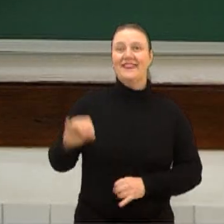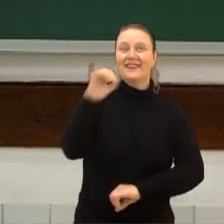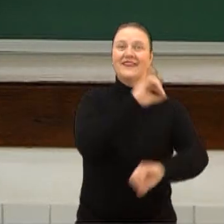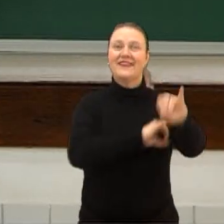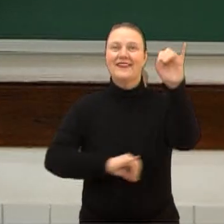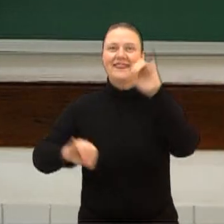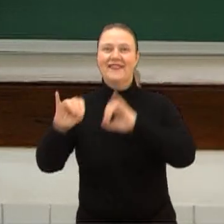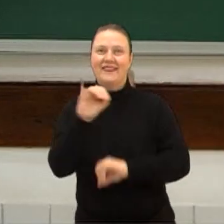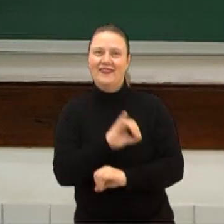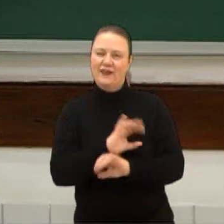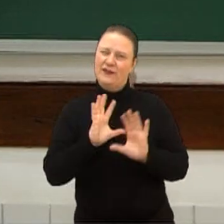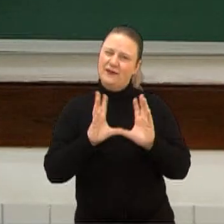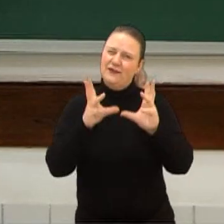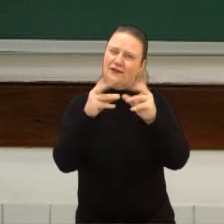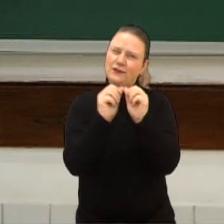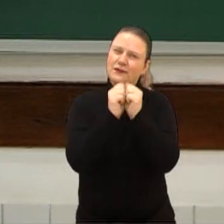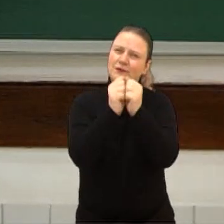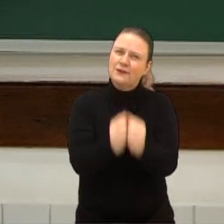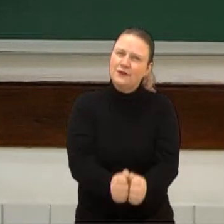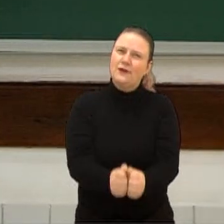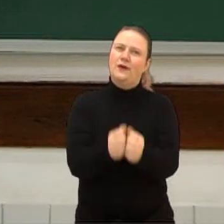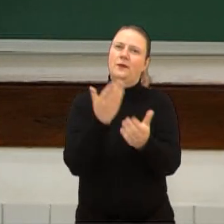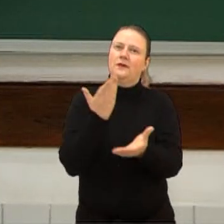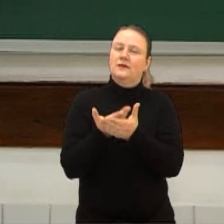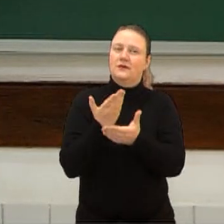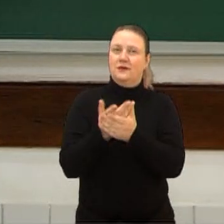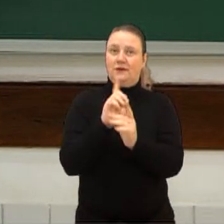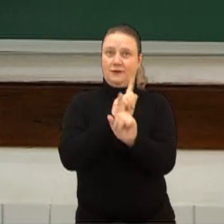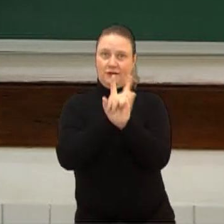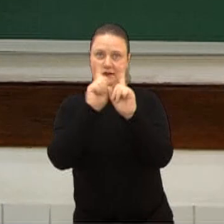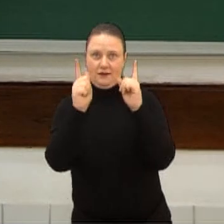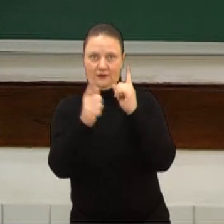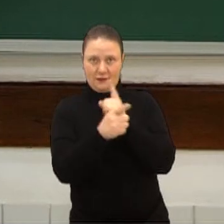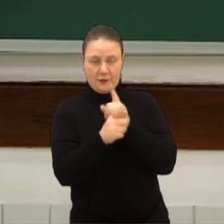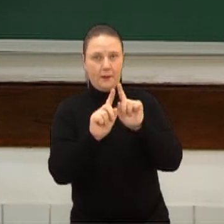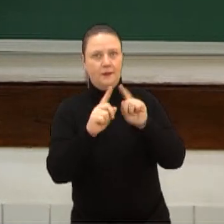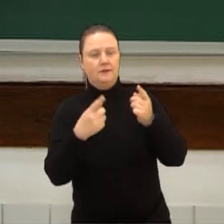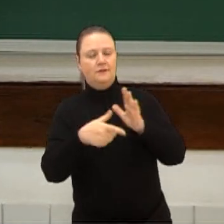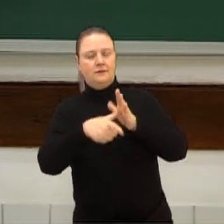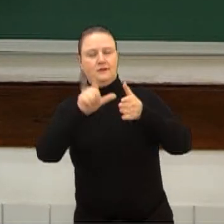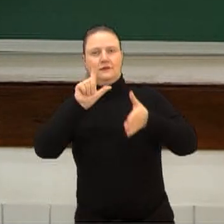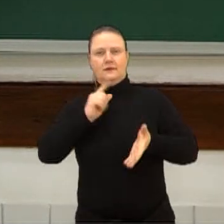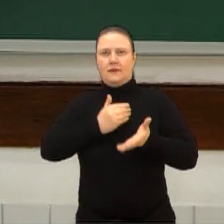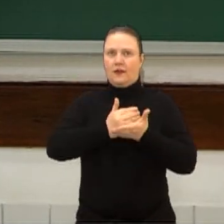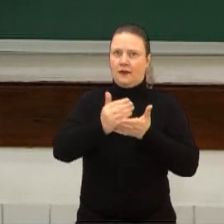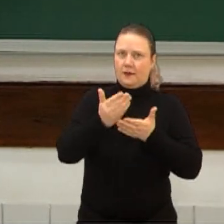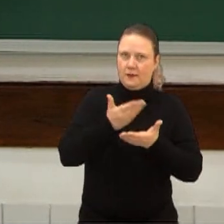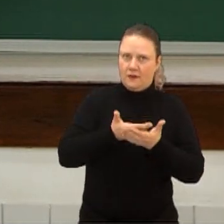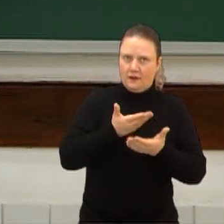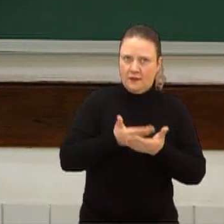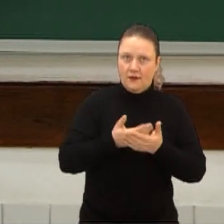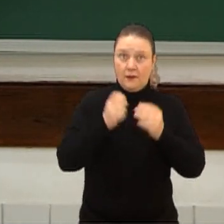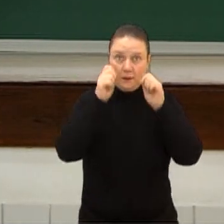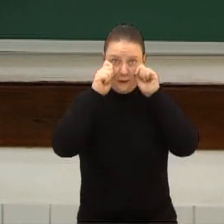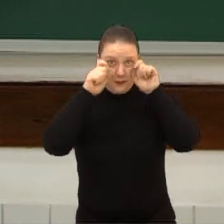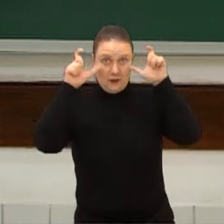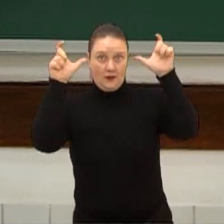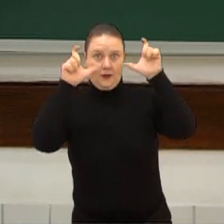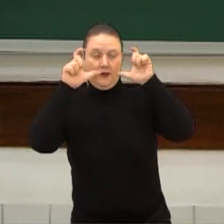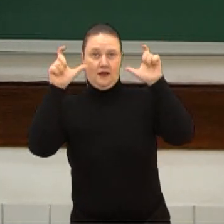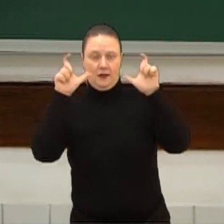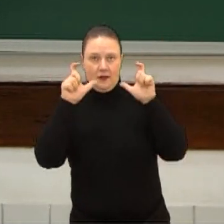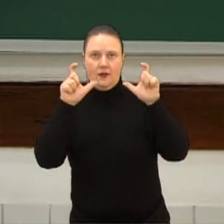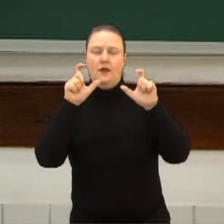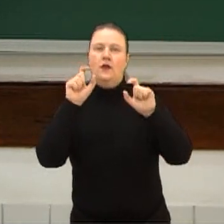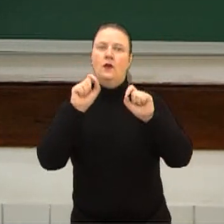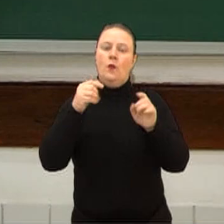Olá, estamos aqui para mais um encontro em Geografia, mas antes de começarmos aqui com a professora Joyce, preste atenção, faça